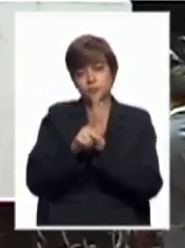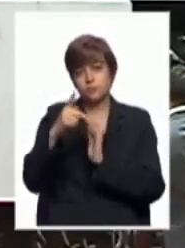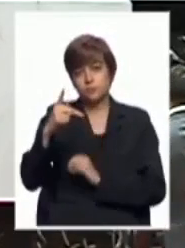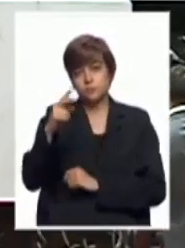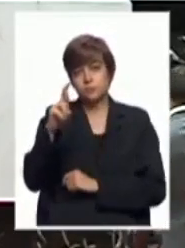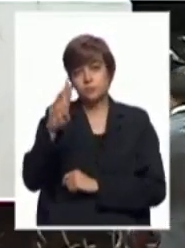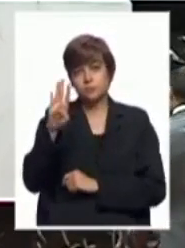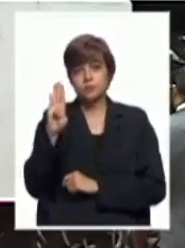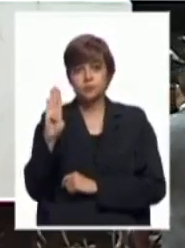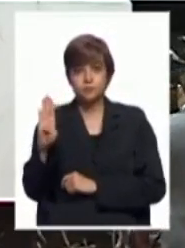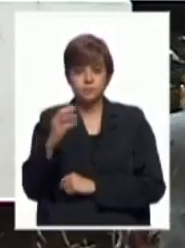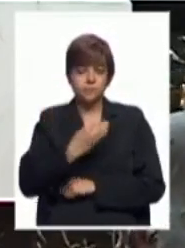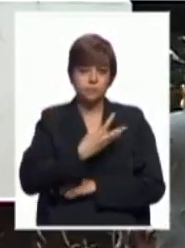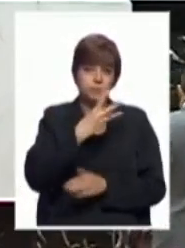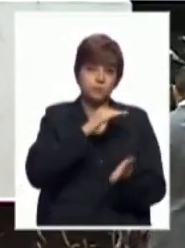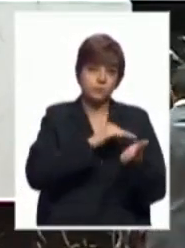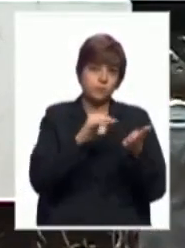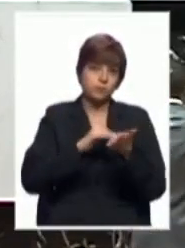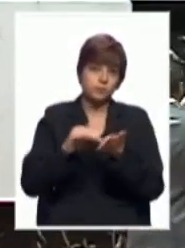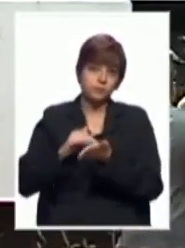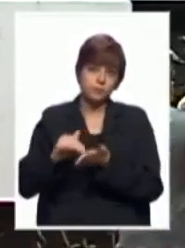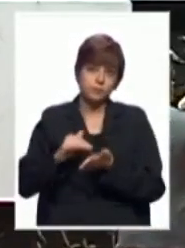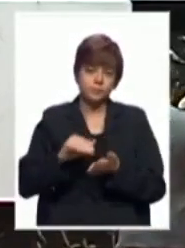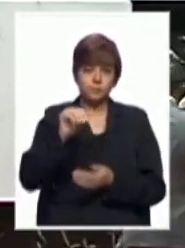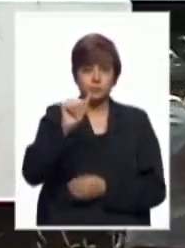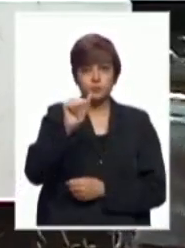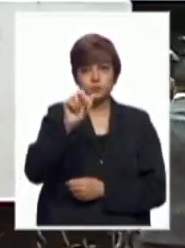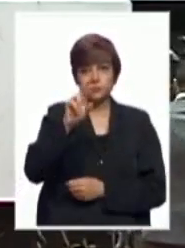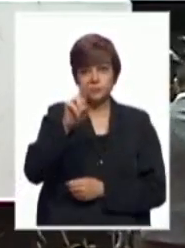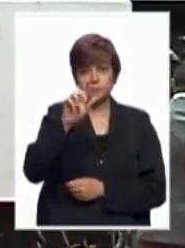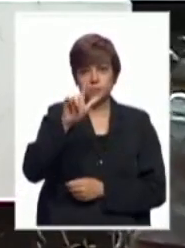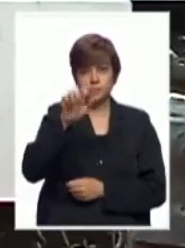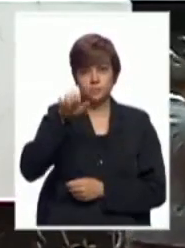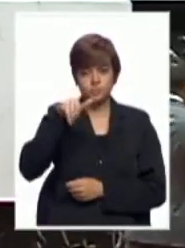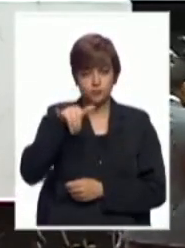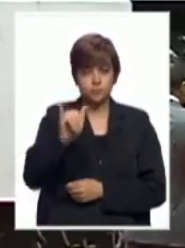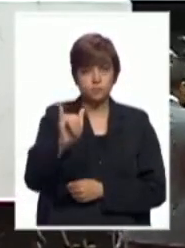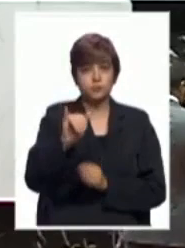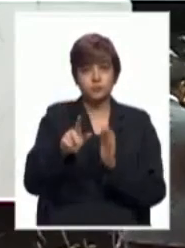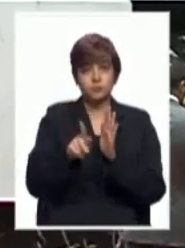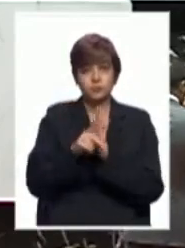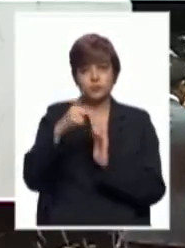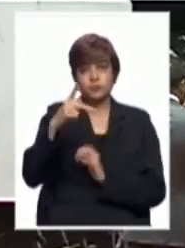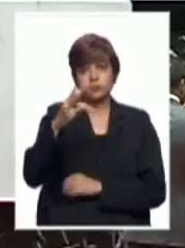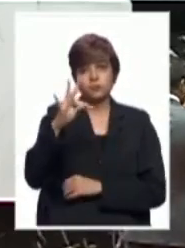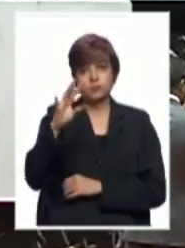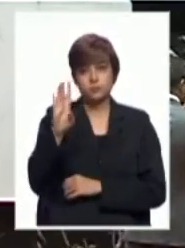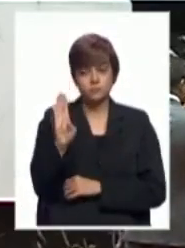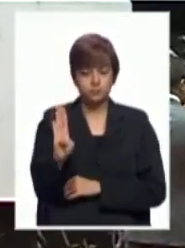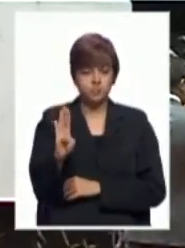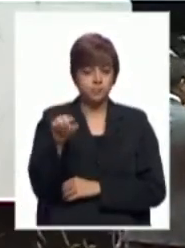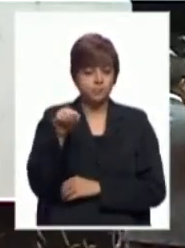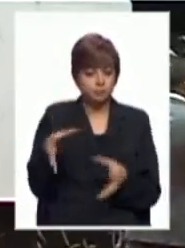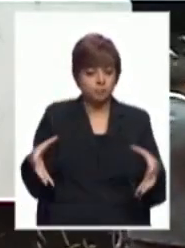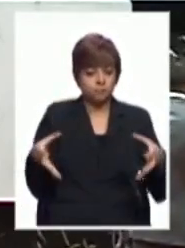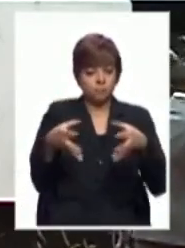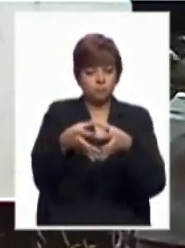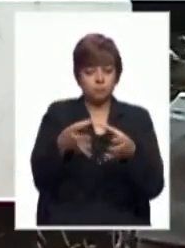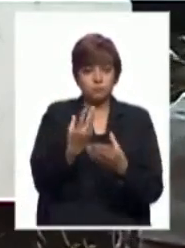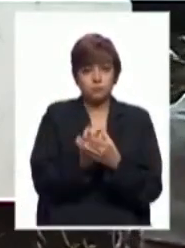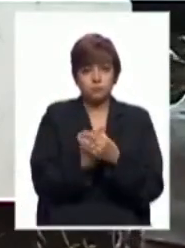e terceiro secretário, deputado Arley Santiago, do PTB. Essa chapa é unificada, né, em